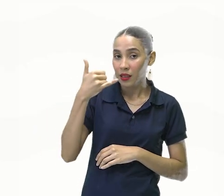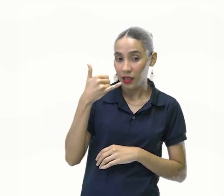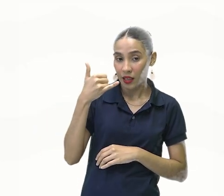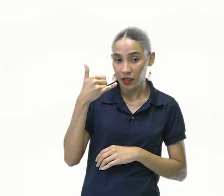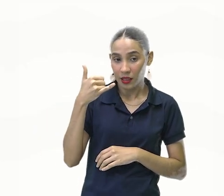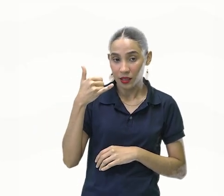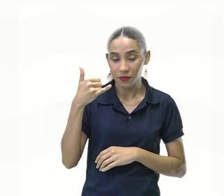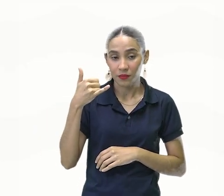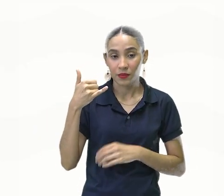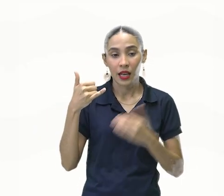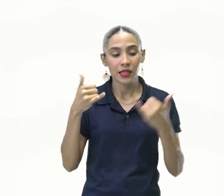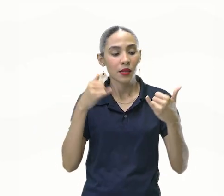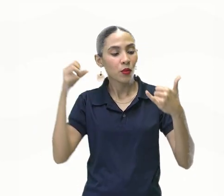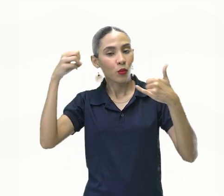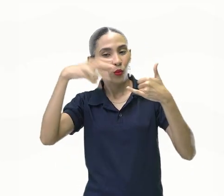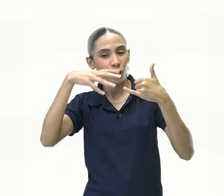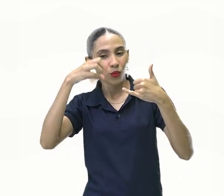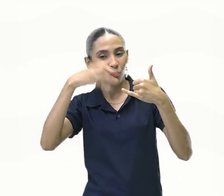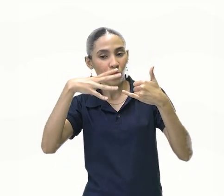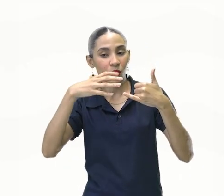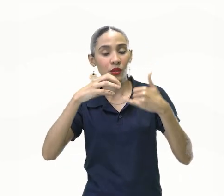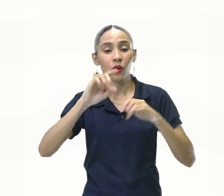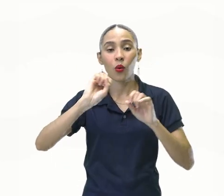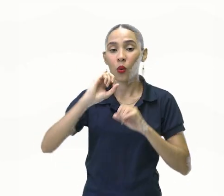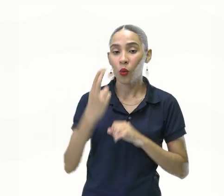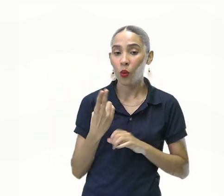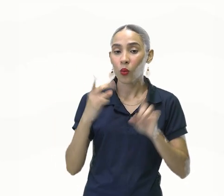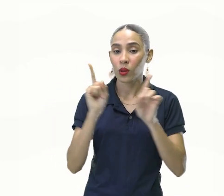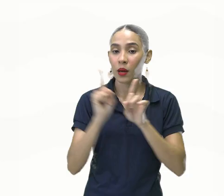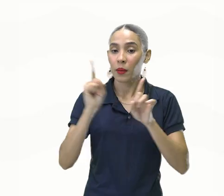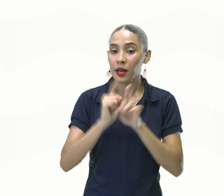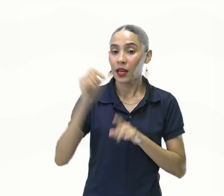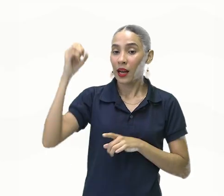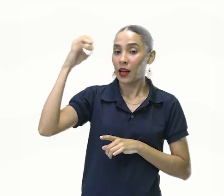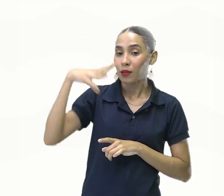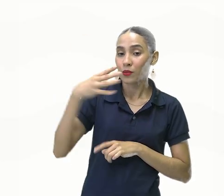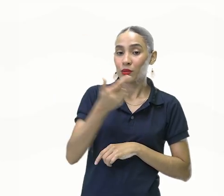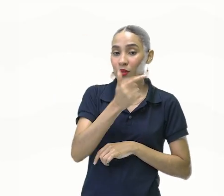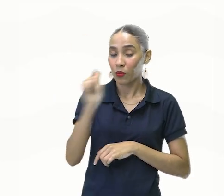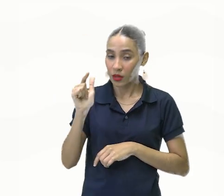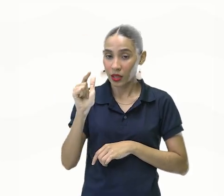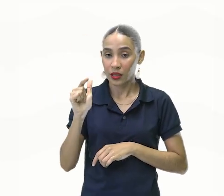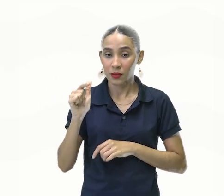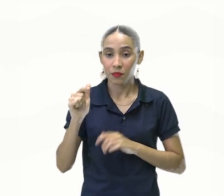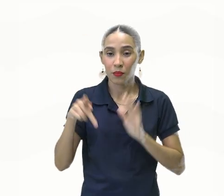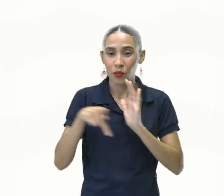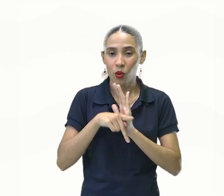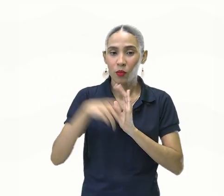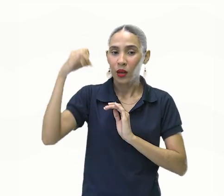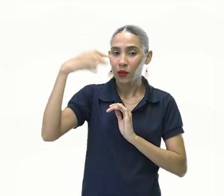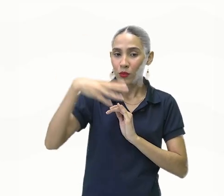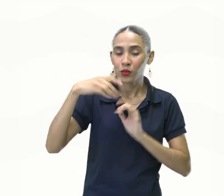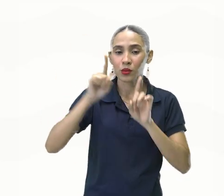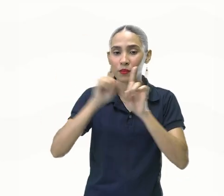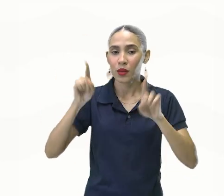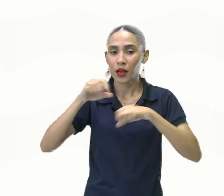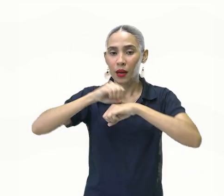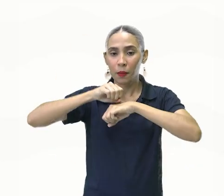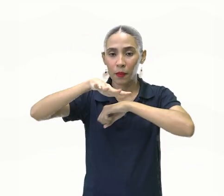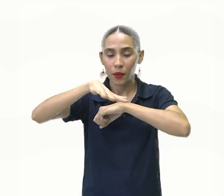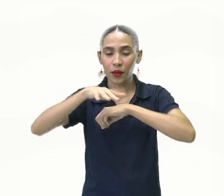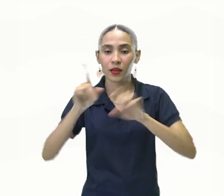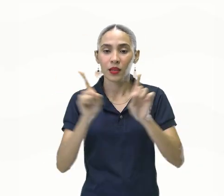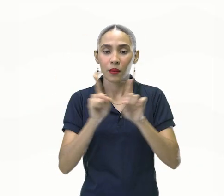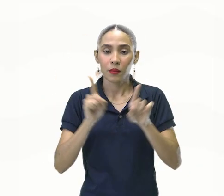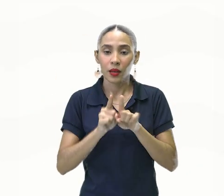tela do celular refletindo a luz, ou até mesmo a luz que não tem luz própria, mas